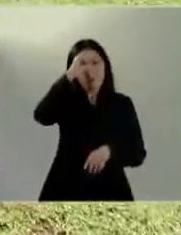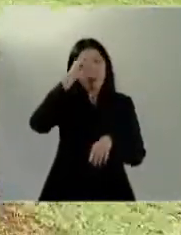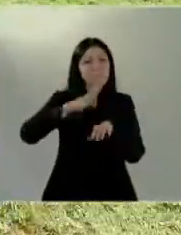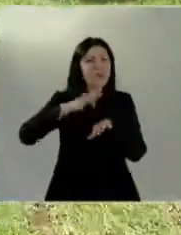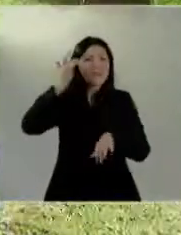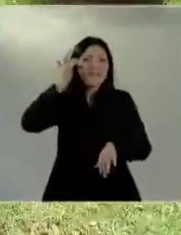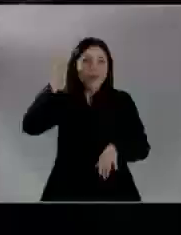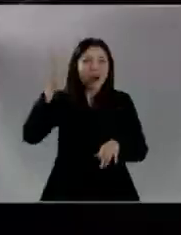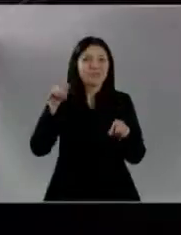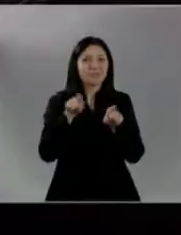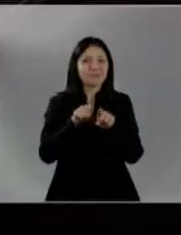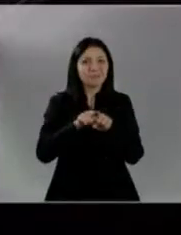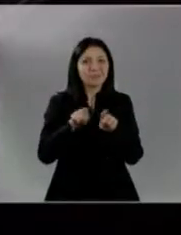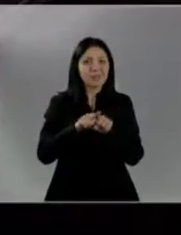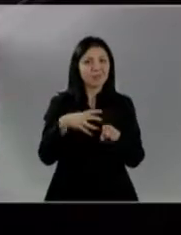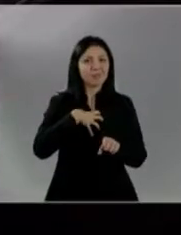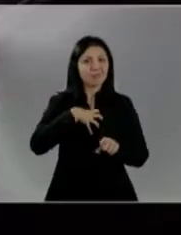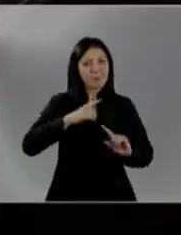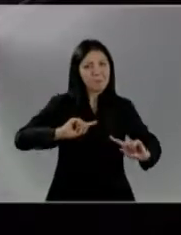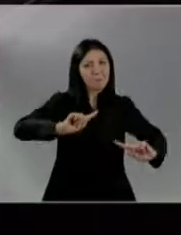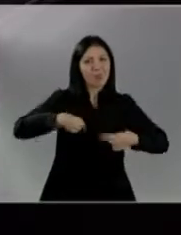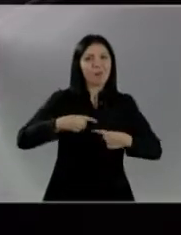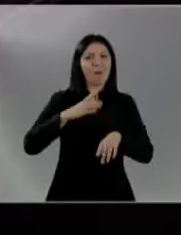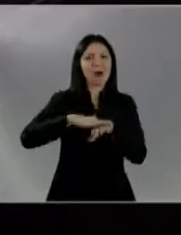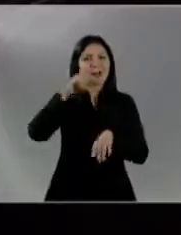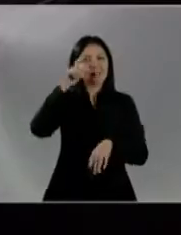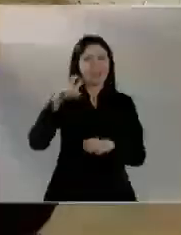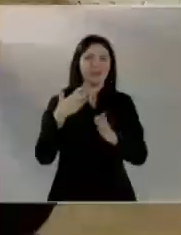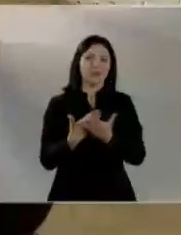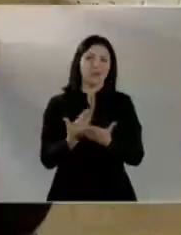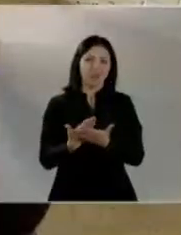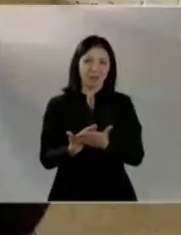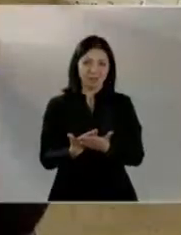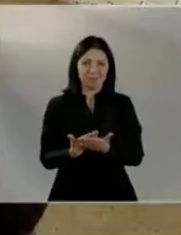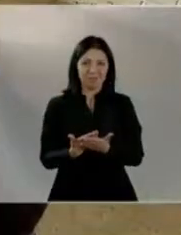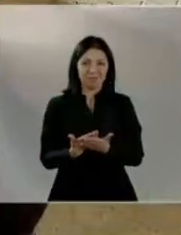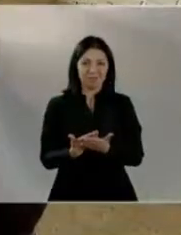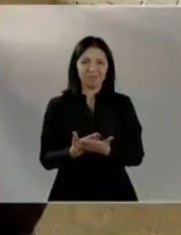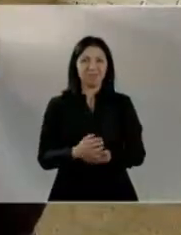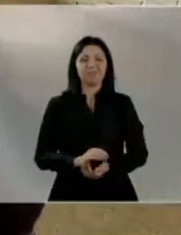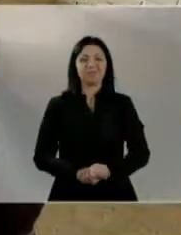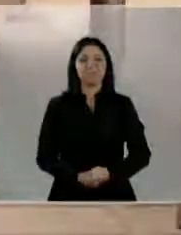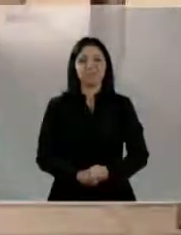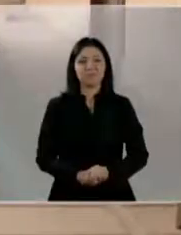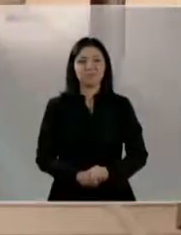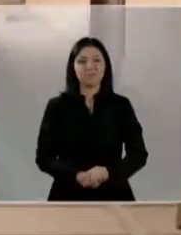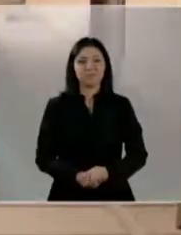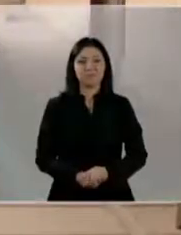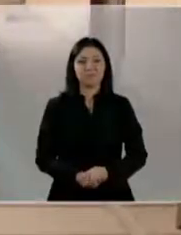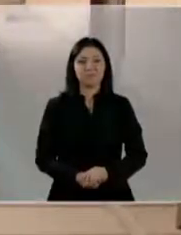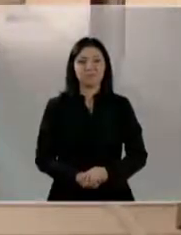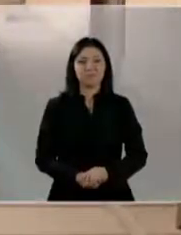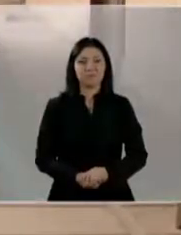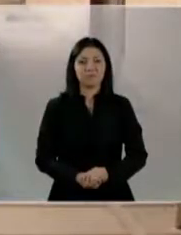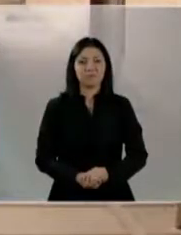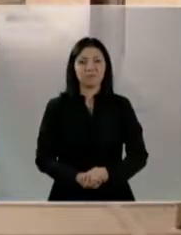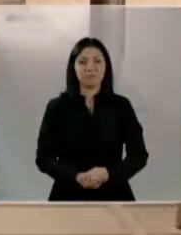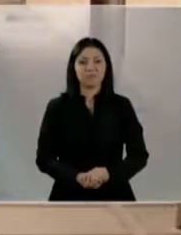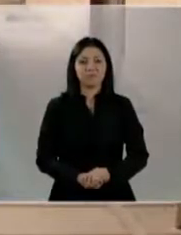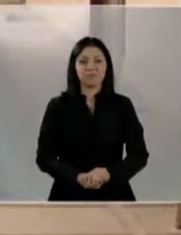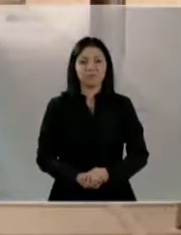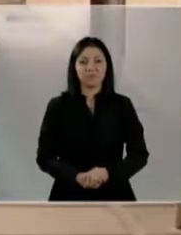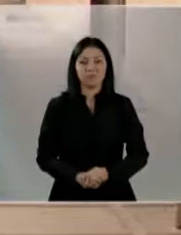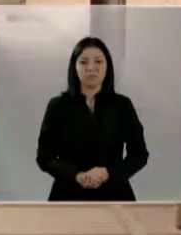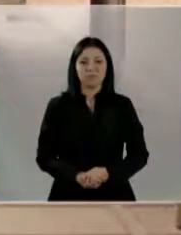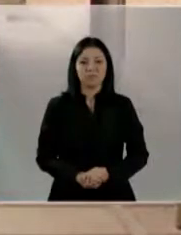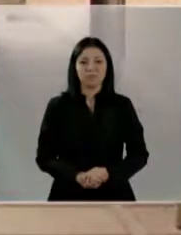mais facilidade, a escola despertou no Marcelo maior interesse pelos estudos. Com certeza aplaudimos não só os alunos,